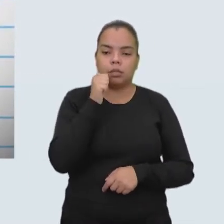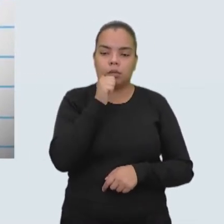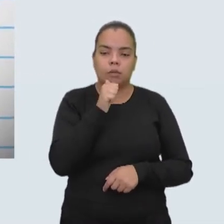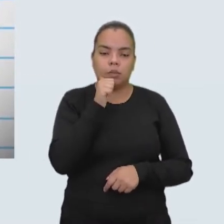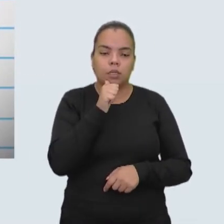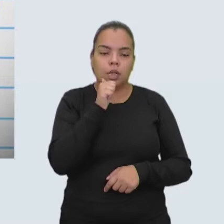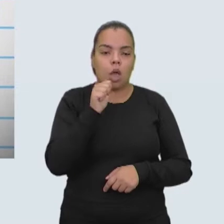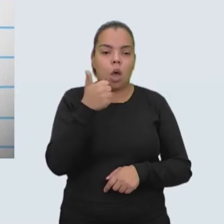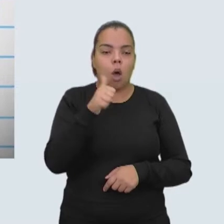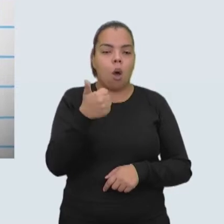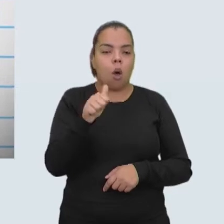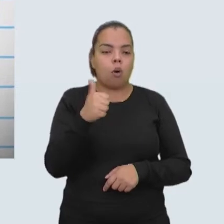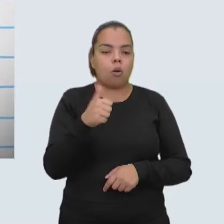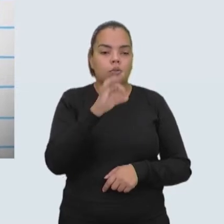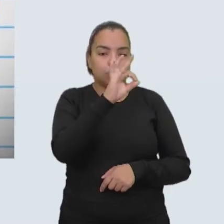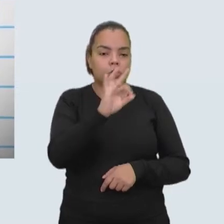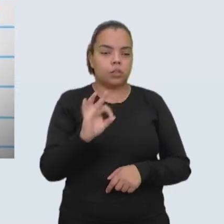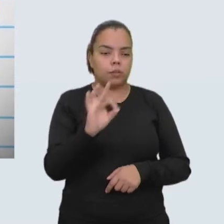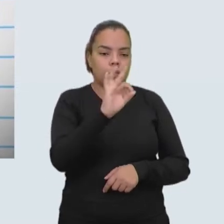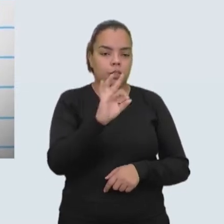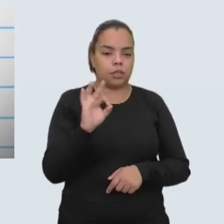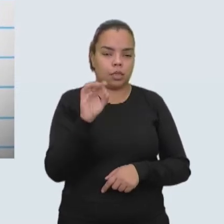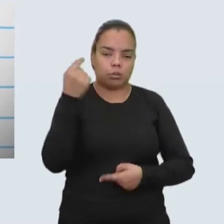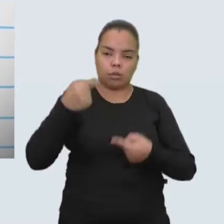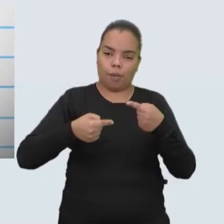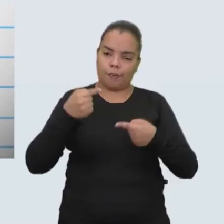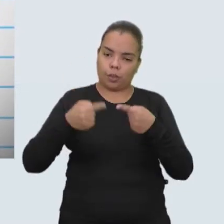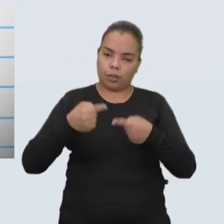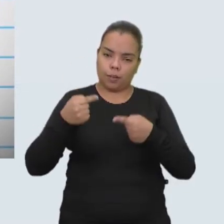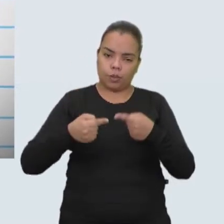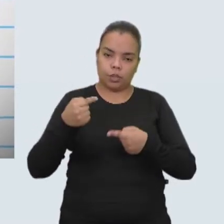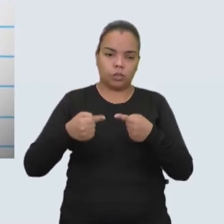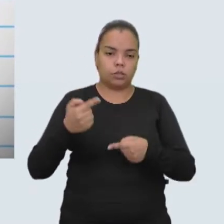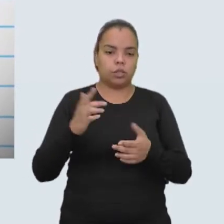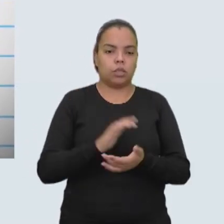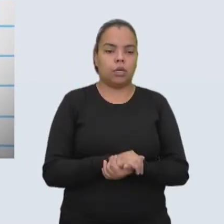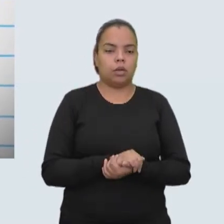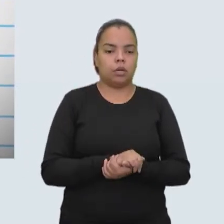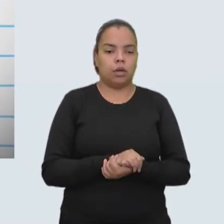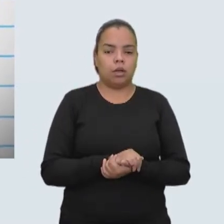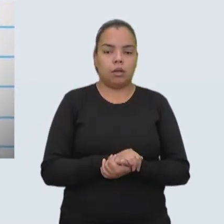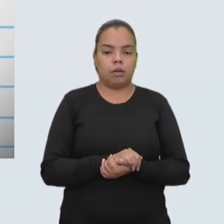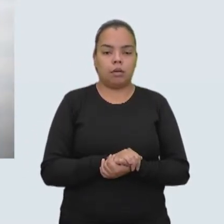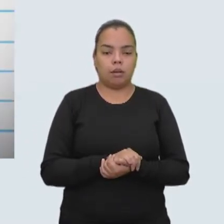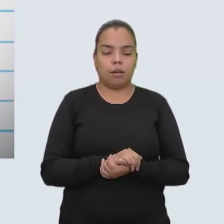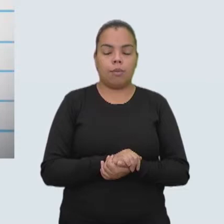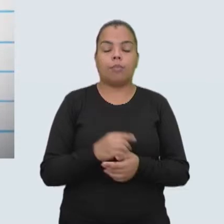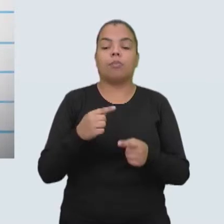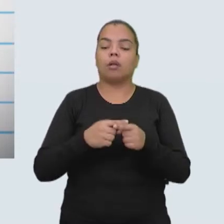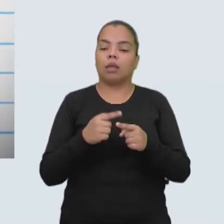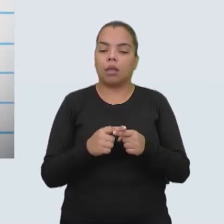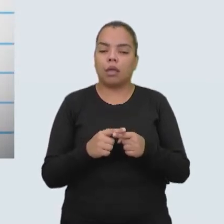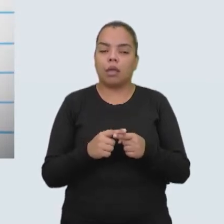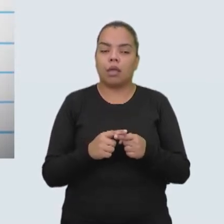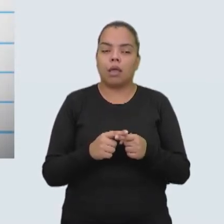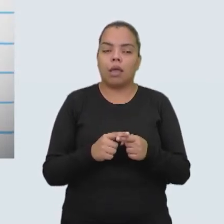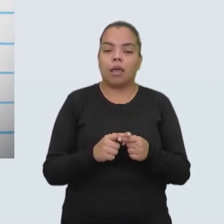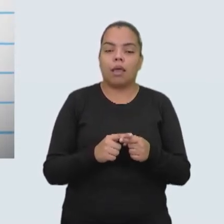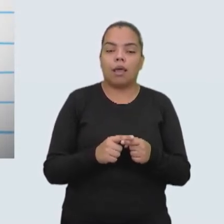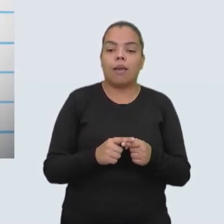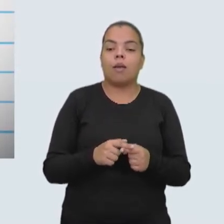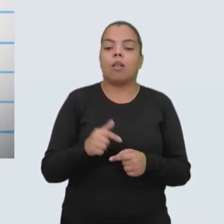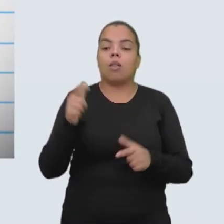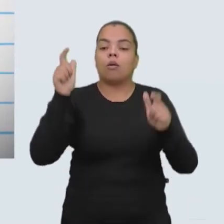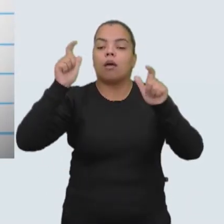somente 11% dos cargos em disputa em todo o país. Afinal, lugar de mulher é na... Bom, lugar